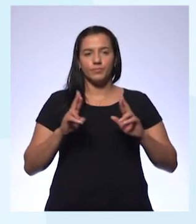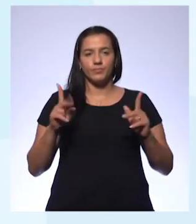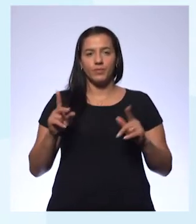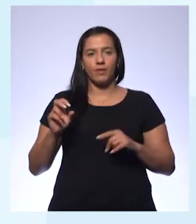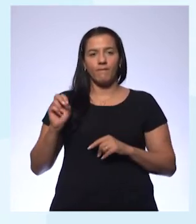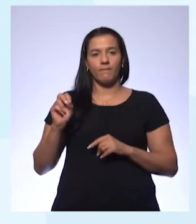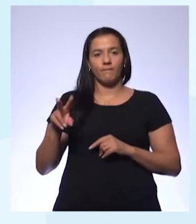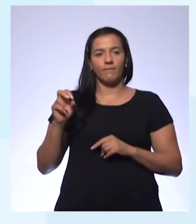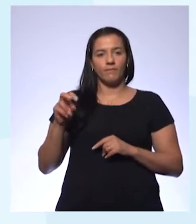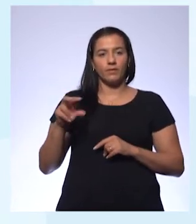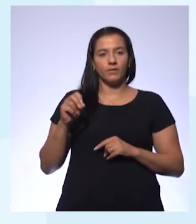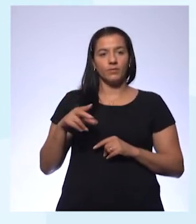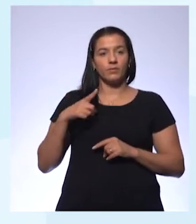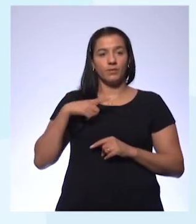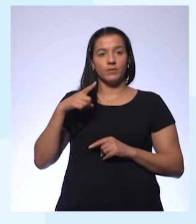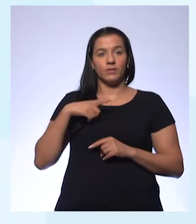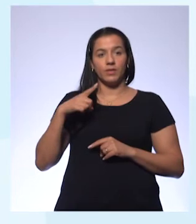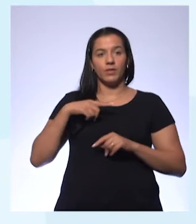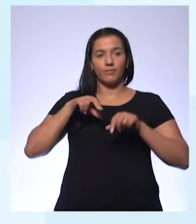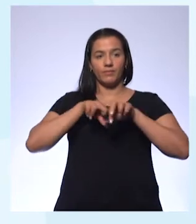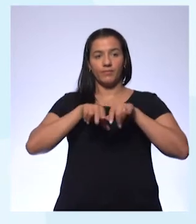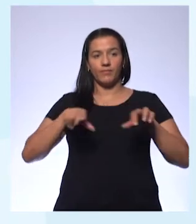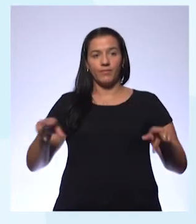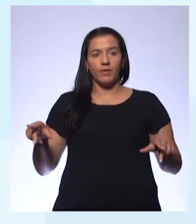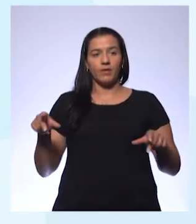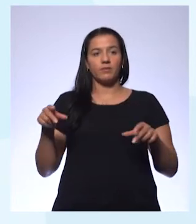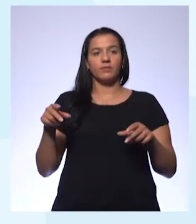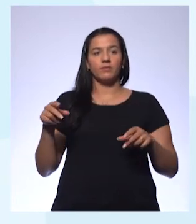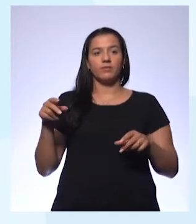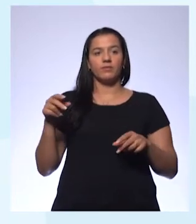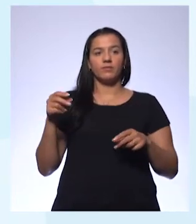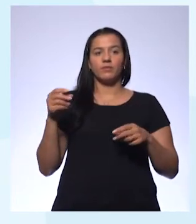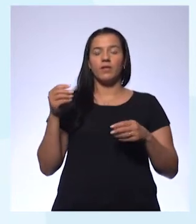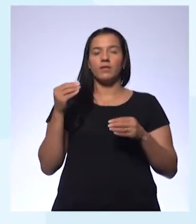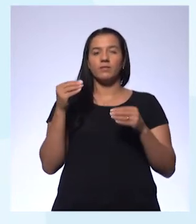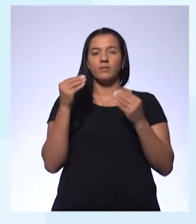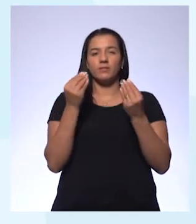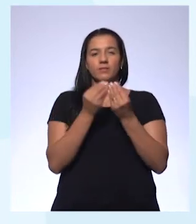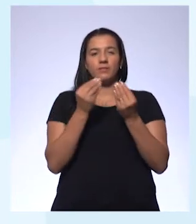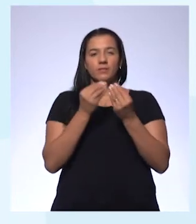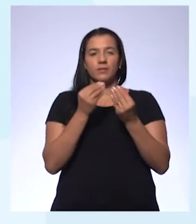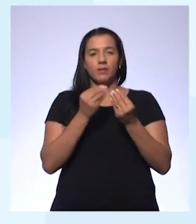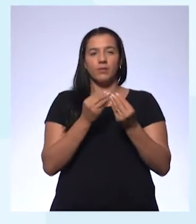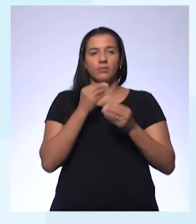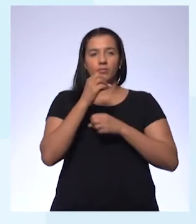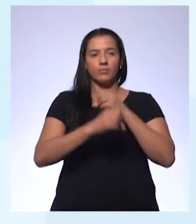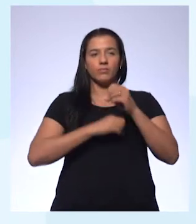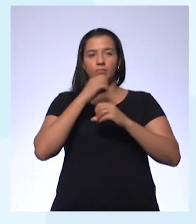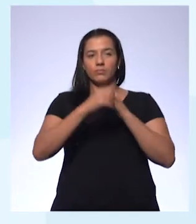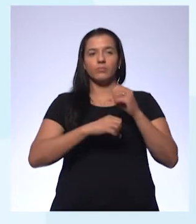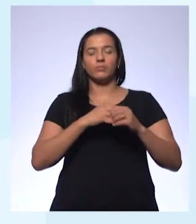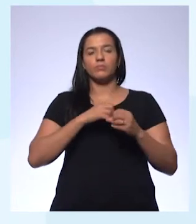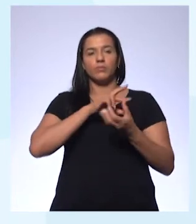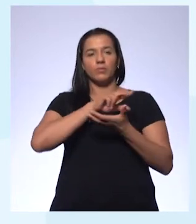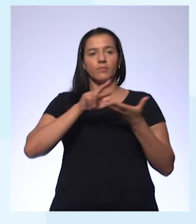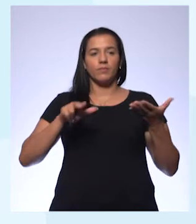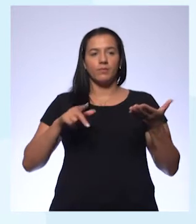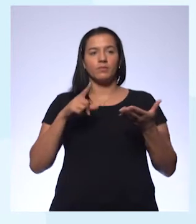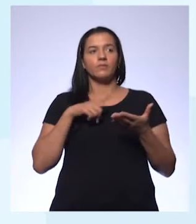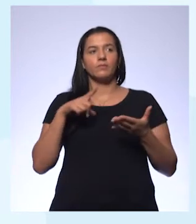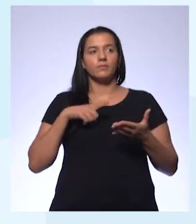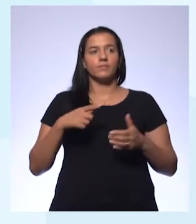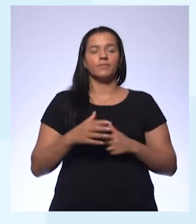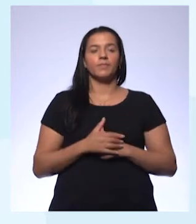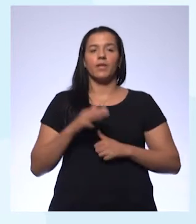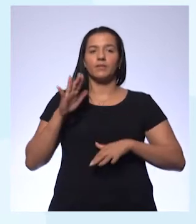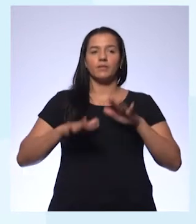vírus não é formado por célula. E a primeira regra para eu considerar um ser vivo vivo é ele ser formado por célula. Então existe até um